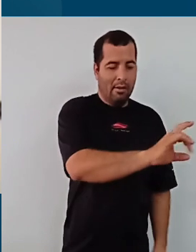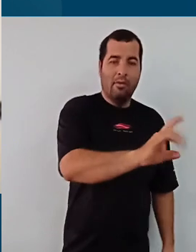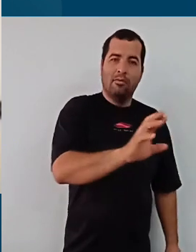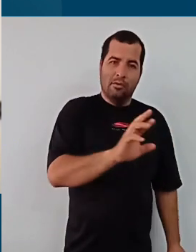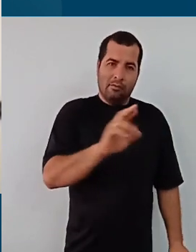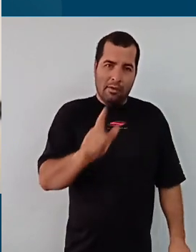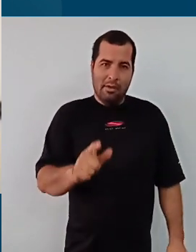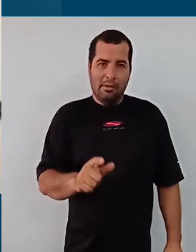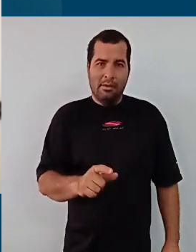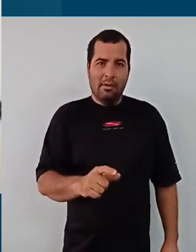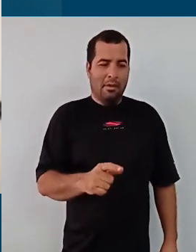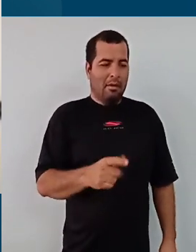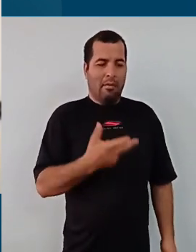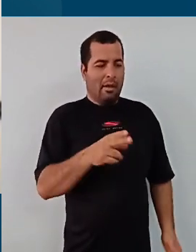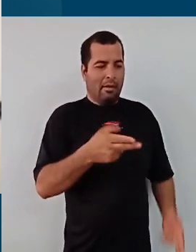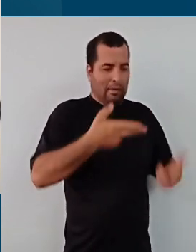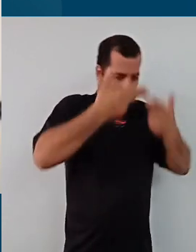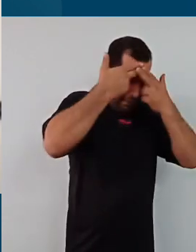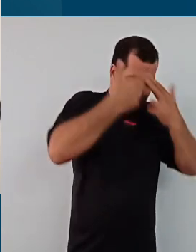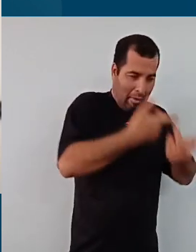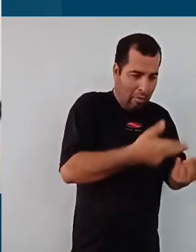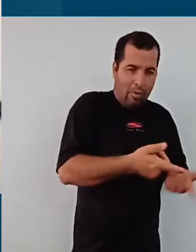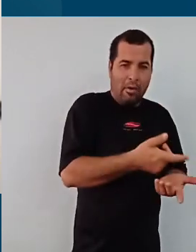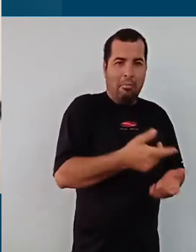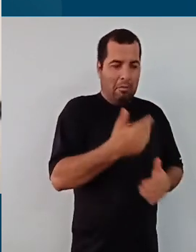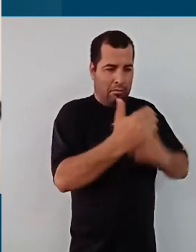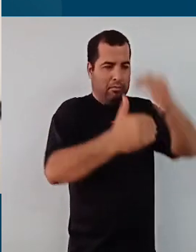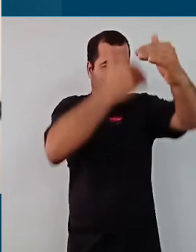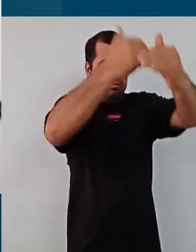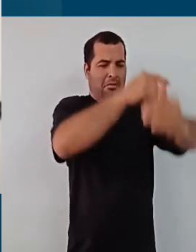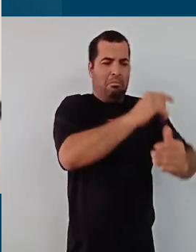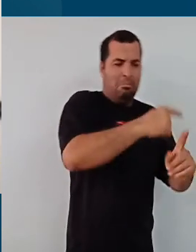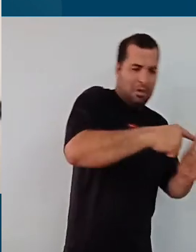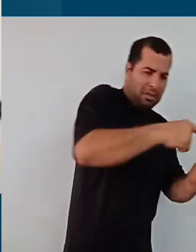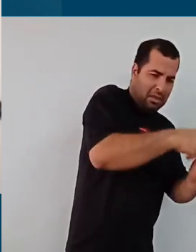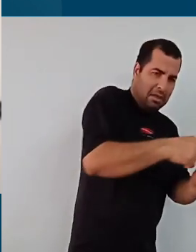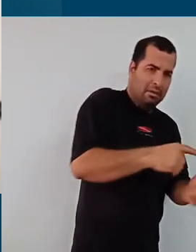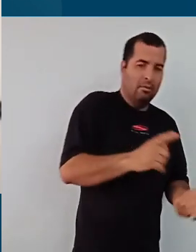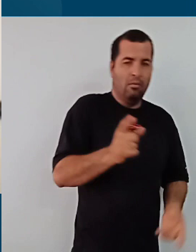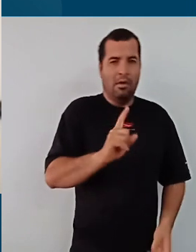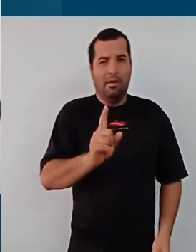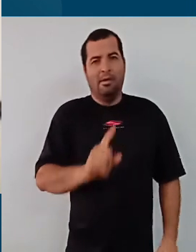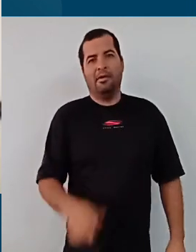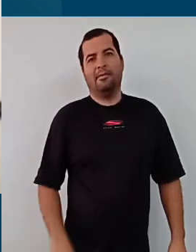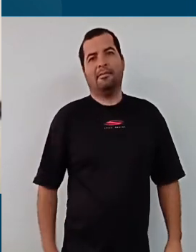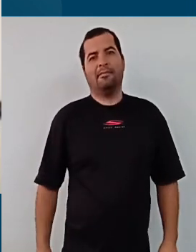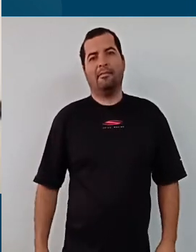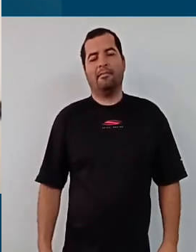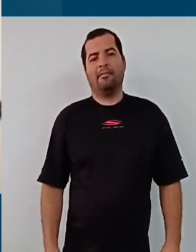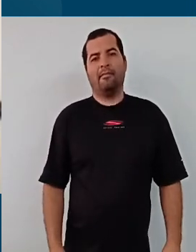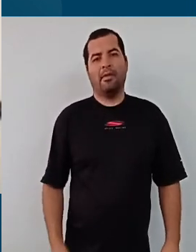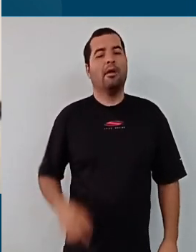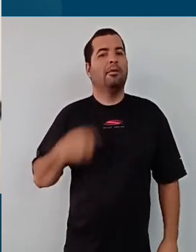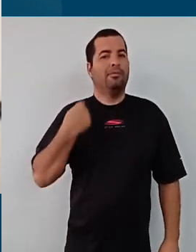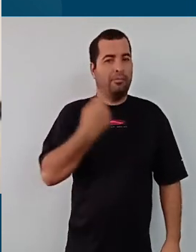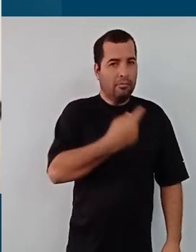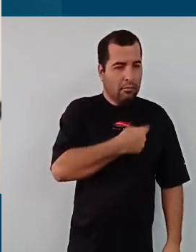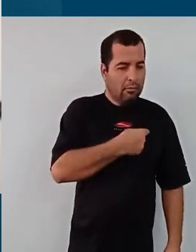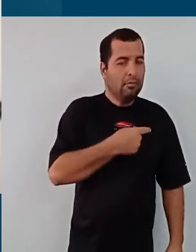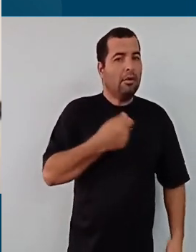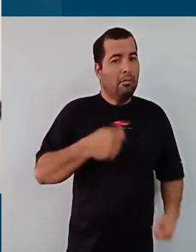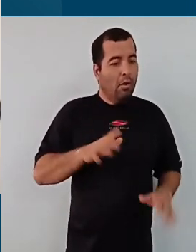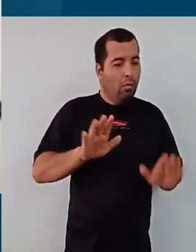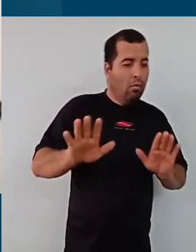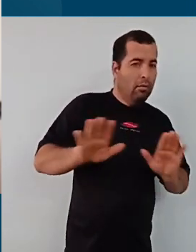ficar estigmatizadas, porque algumas se desenvolveram mais, outras se desenvolveram menos, né? Nós também temos que tomar o cuidado